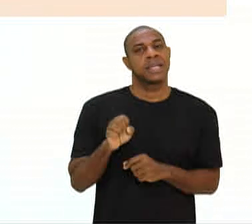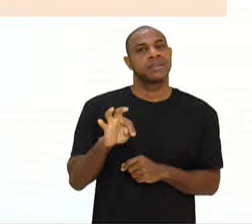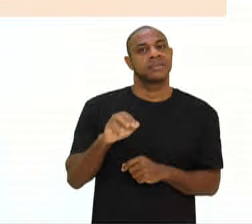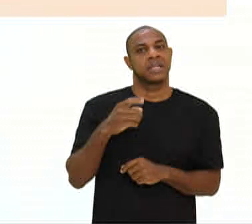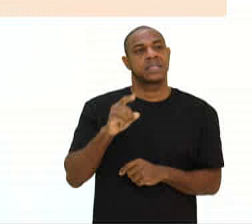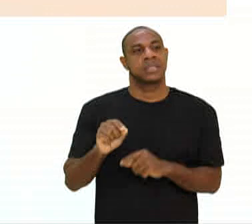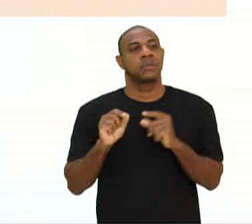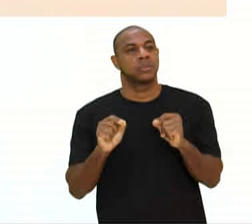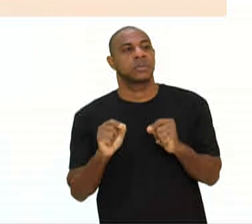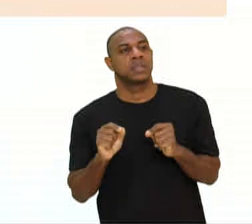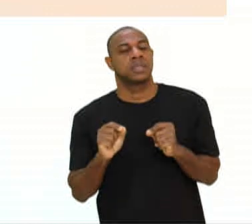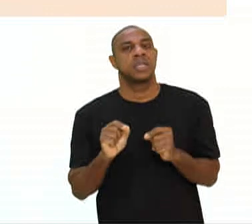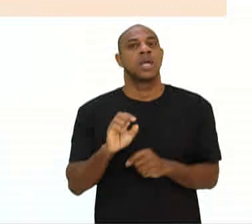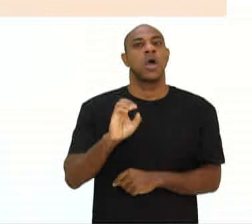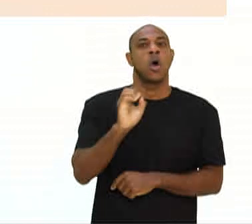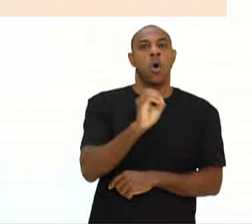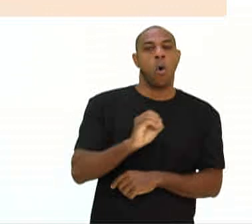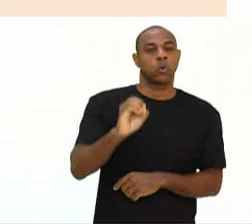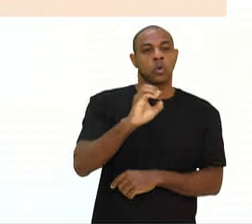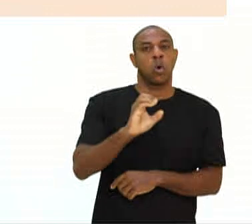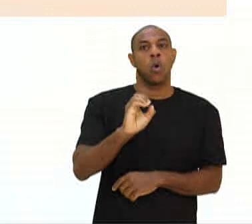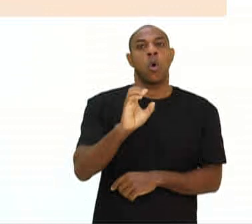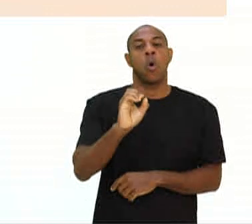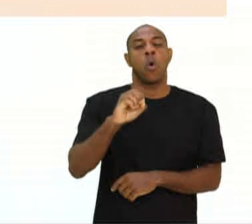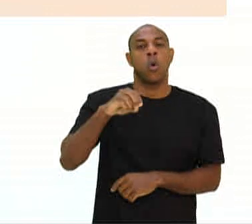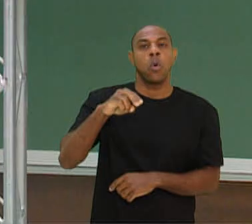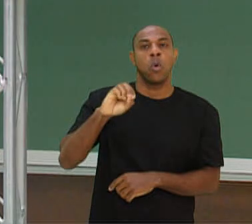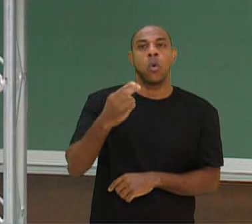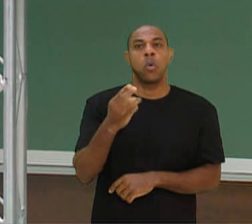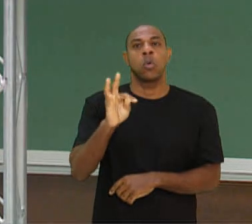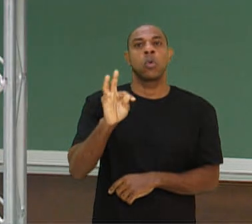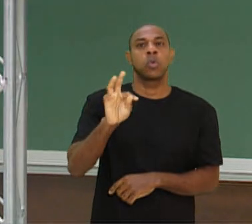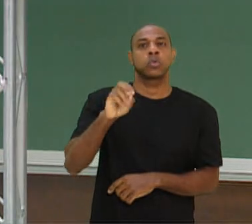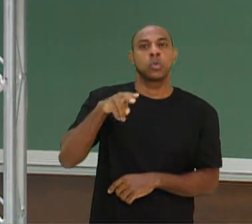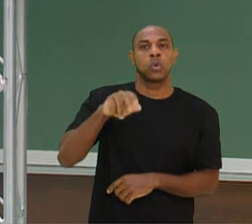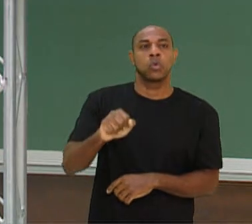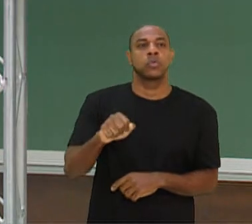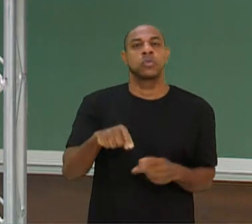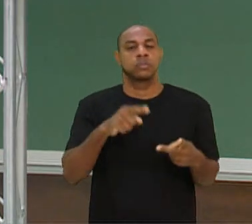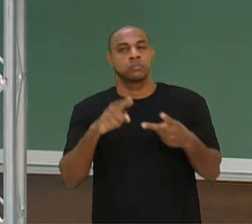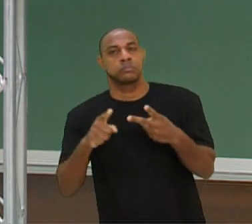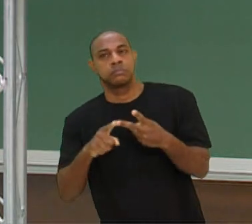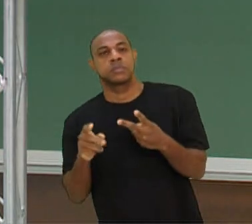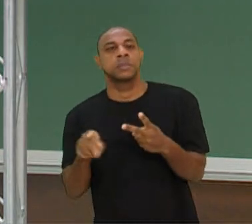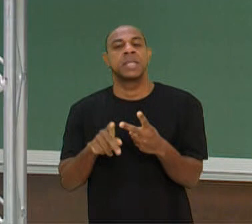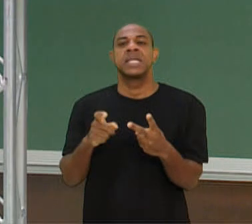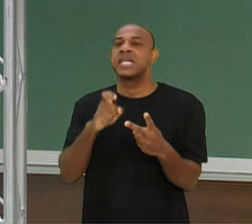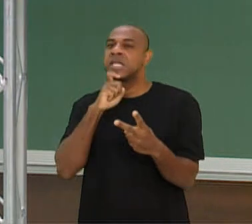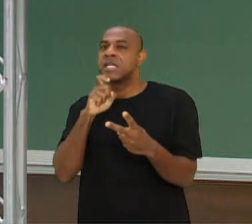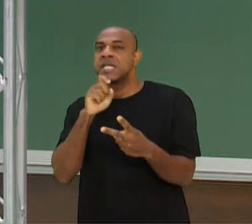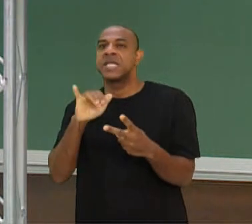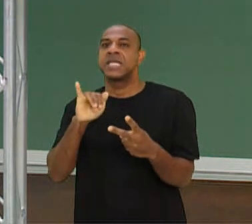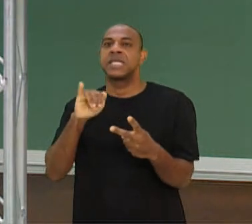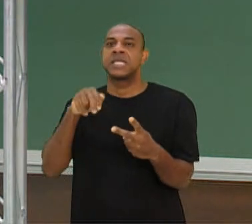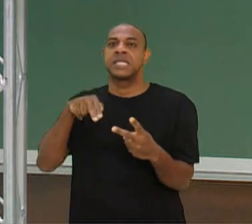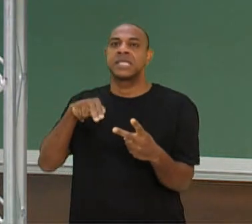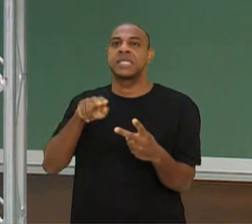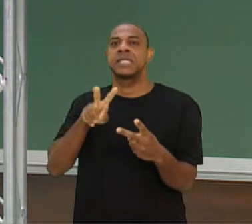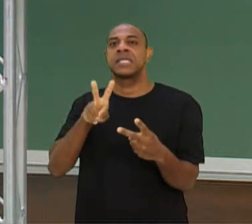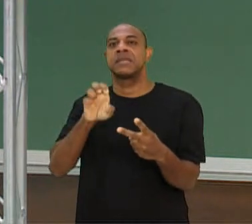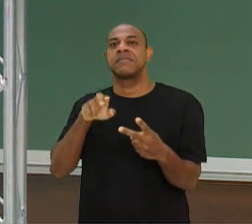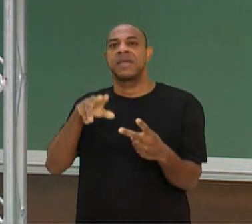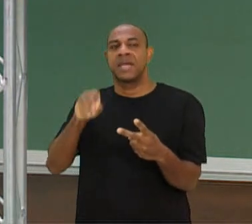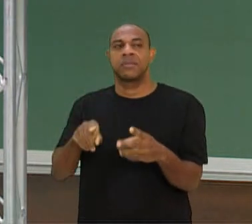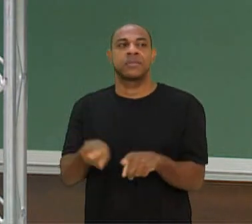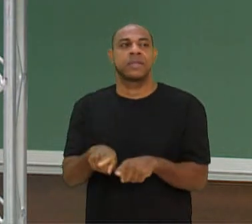temporada, né, de outono, dos feriados de outono e inverno, que também em alguns lugares dos Estados Unidos a gente encontra algumas regiões onde